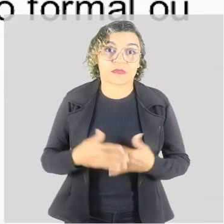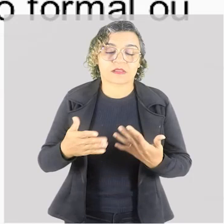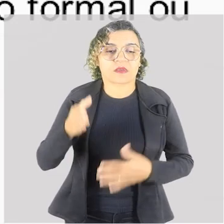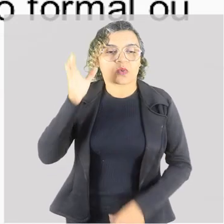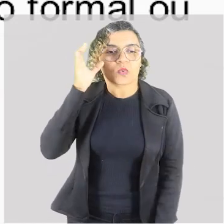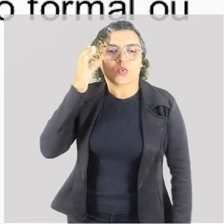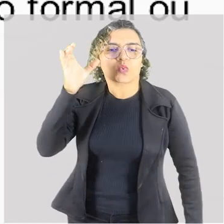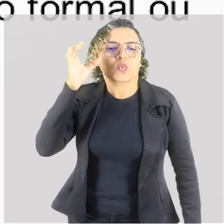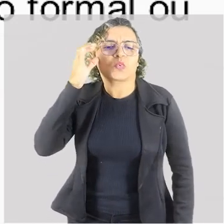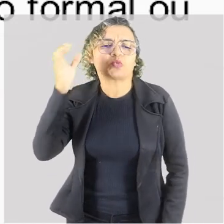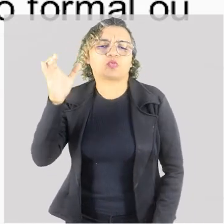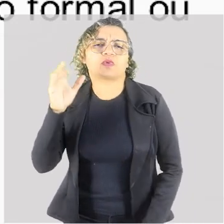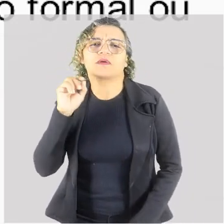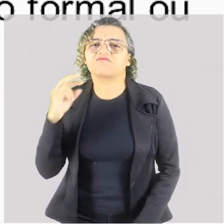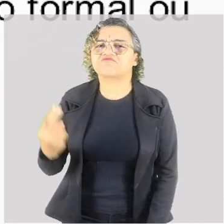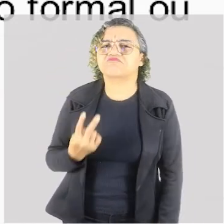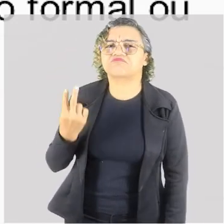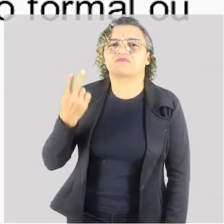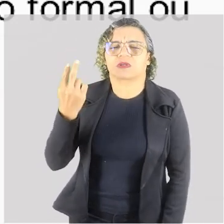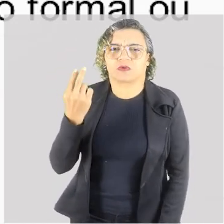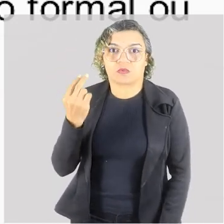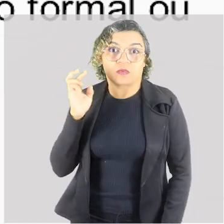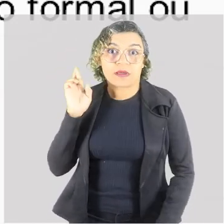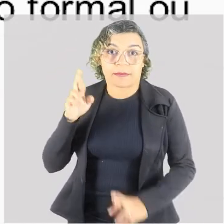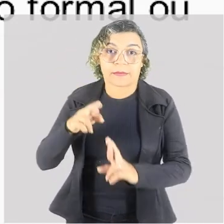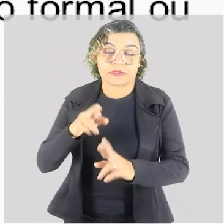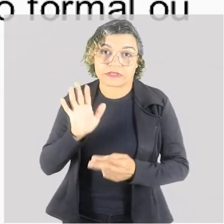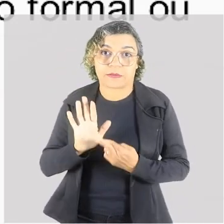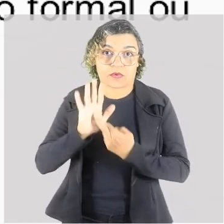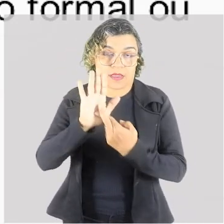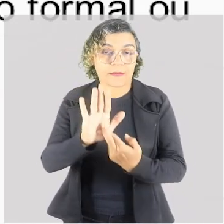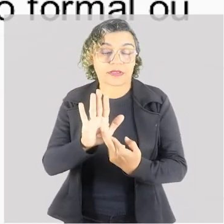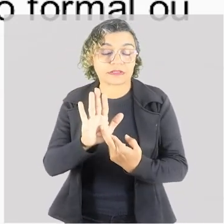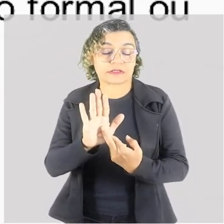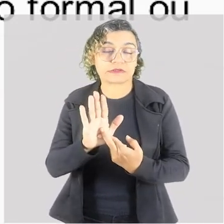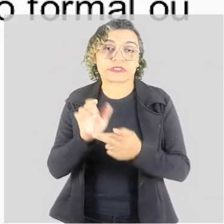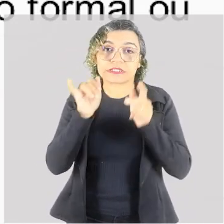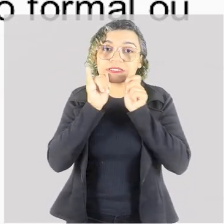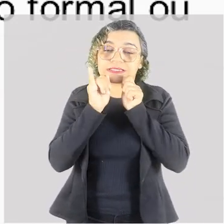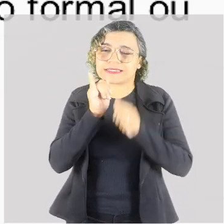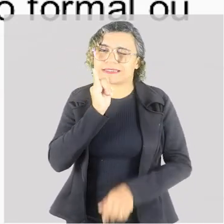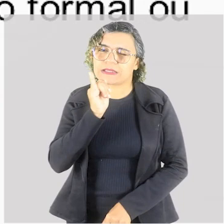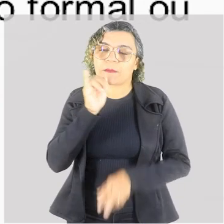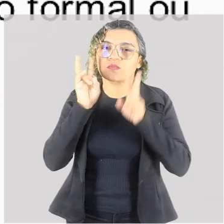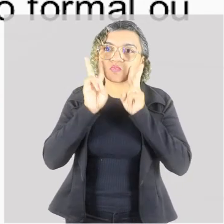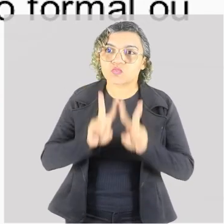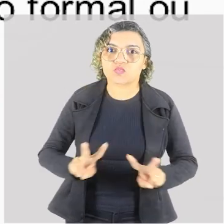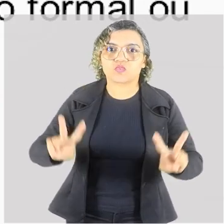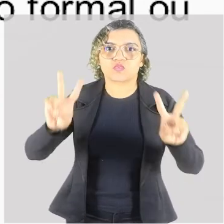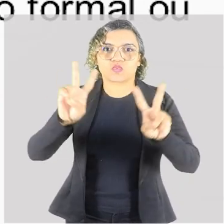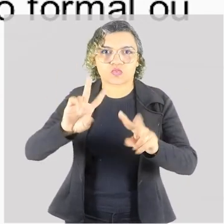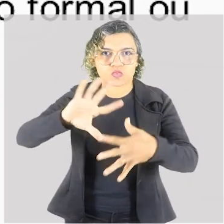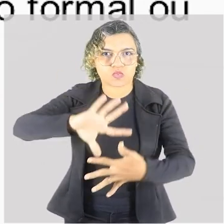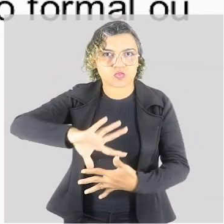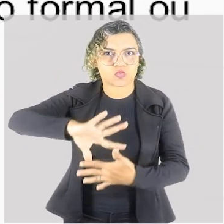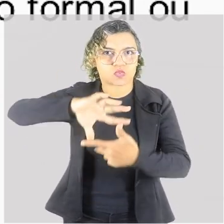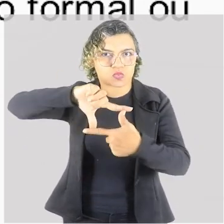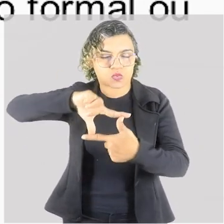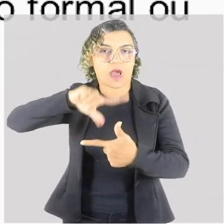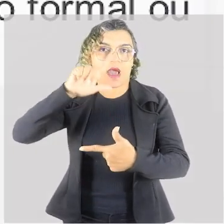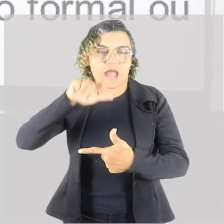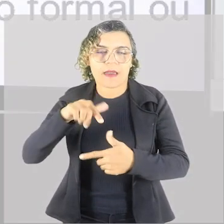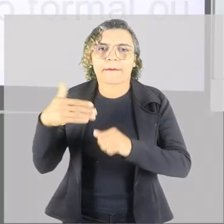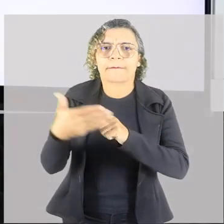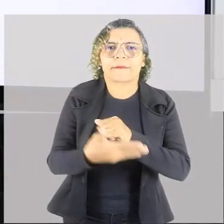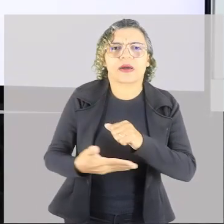Cultura como juízo de valor, é exatamente isso que representa a visão etnocêntrica. A cultura, os valores culturais passam a ser a